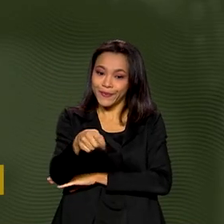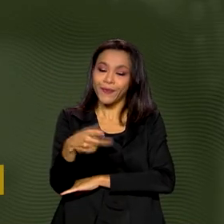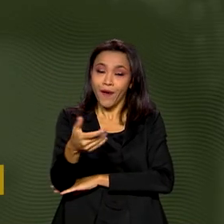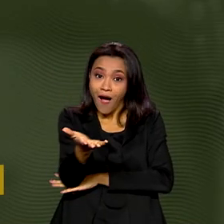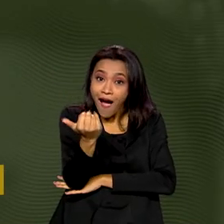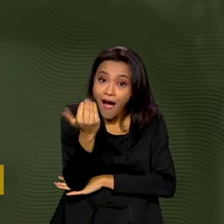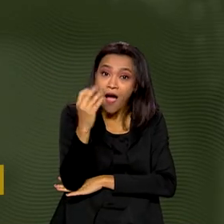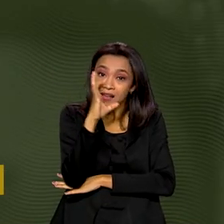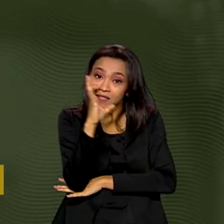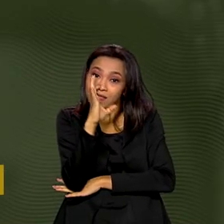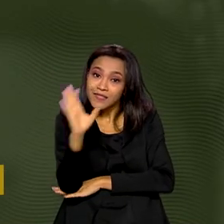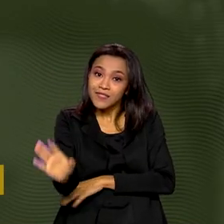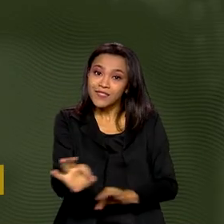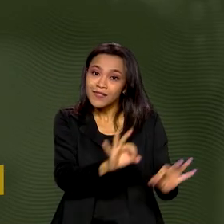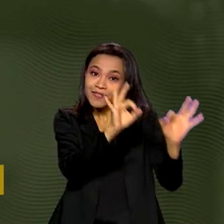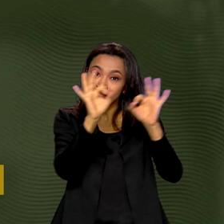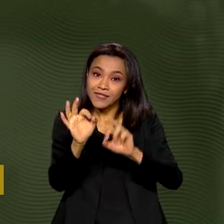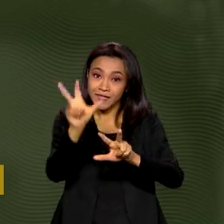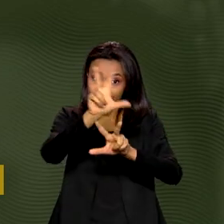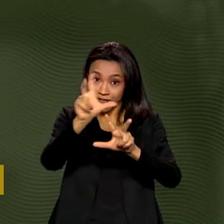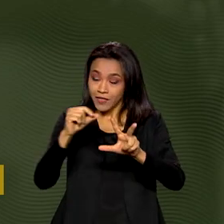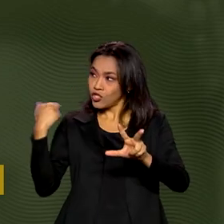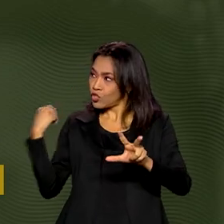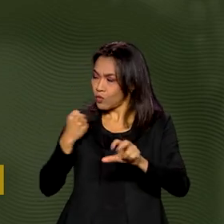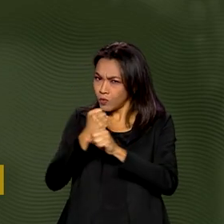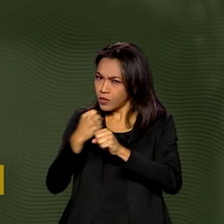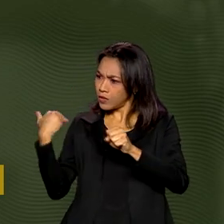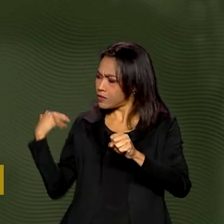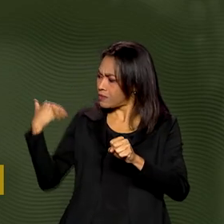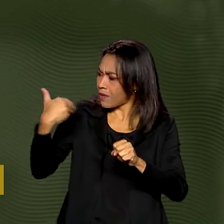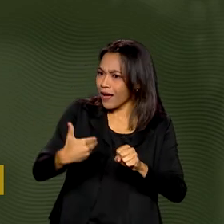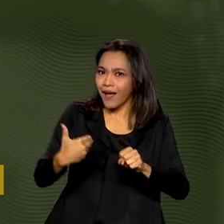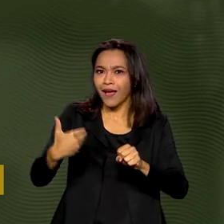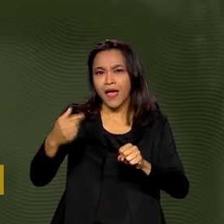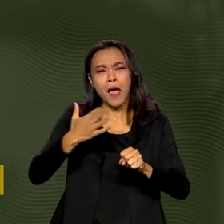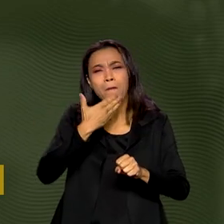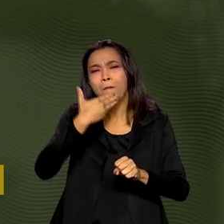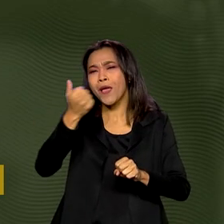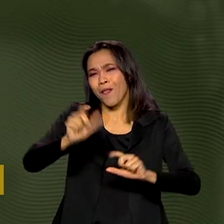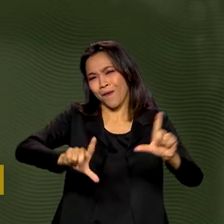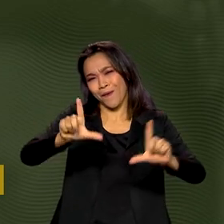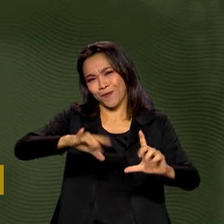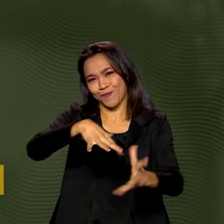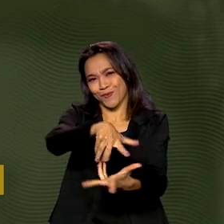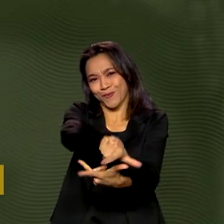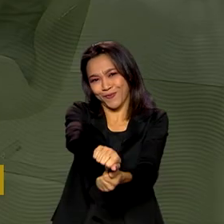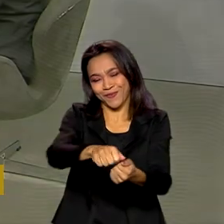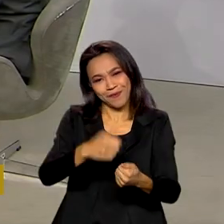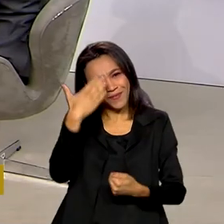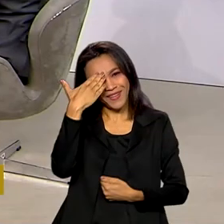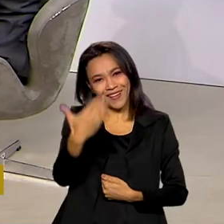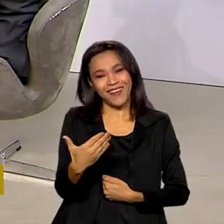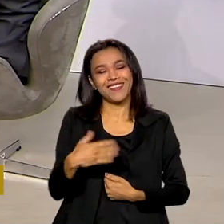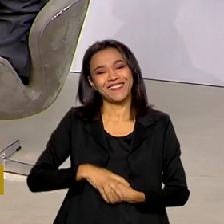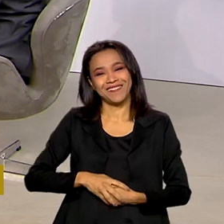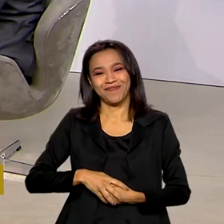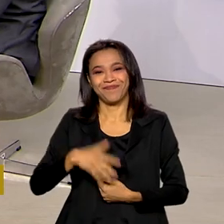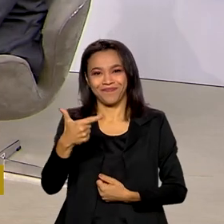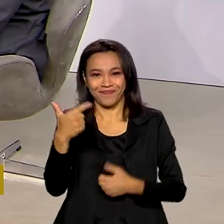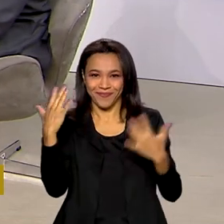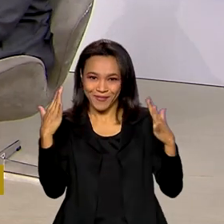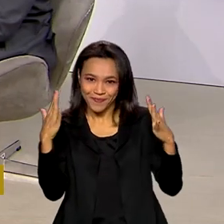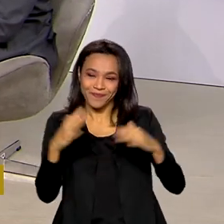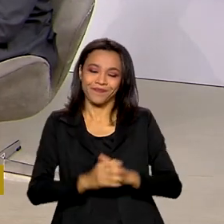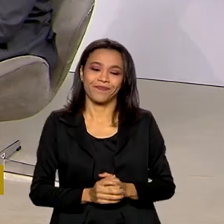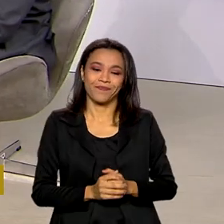TV Brasil de uns anos para cá. Melhor emissora do mundo, programação seleta. Obrigada pelo elogio e por acompanhar a gente aqui.